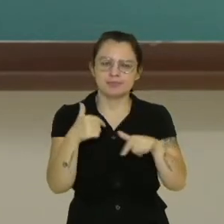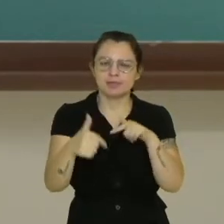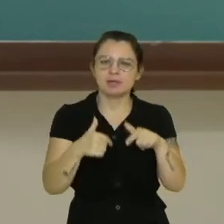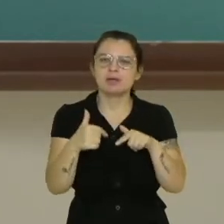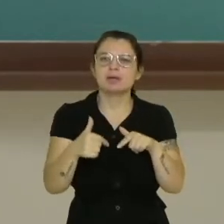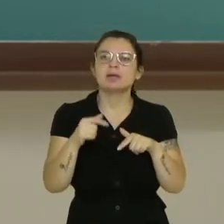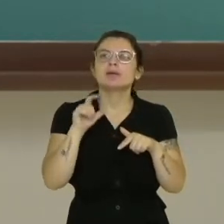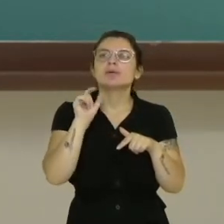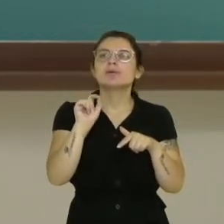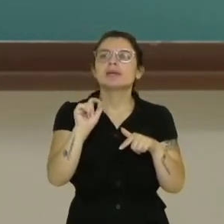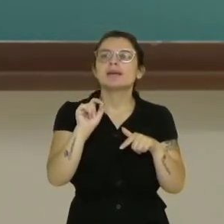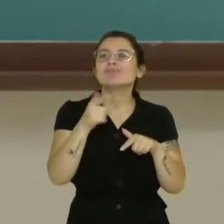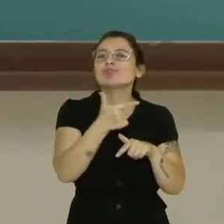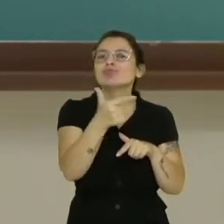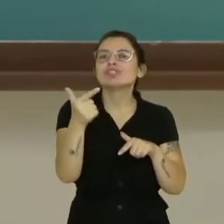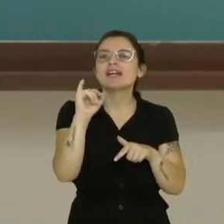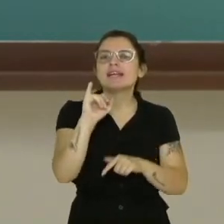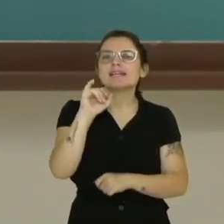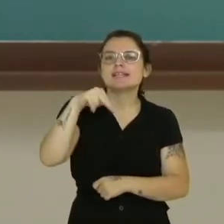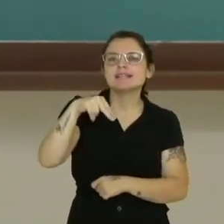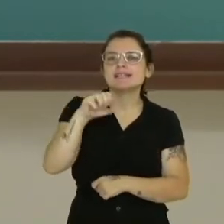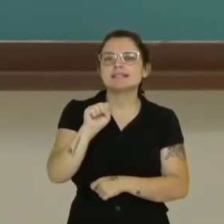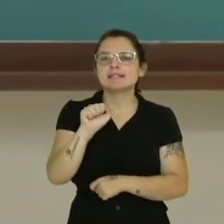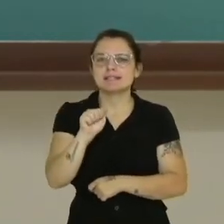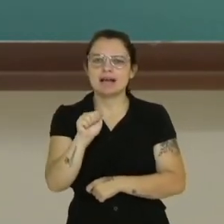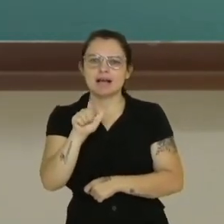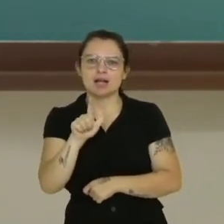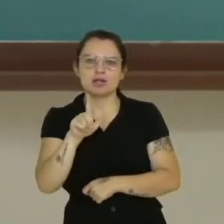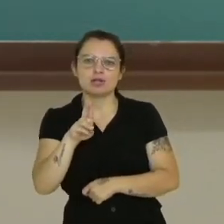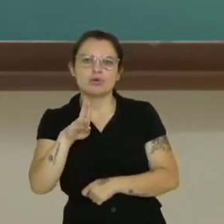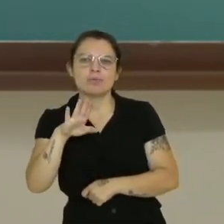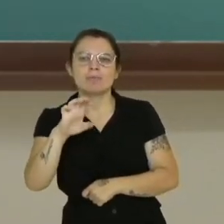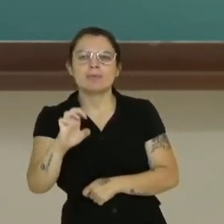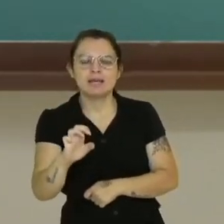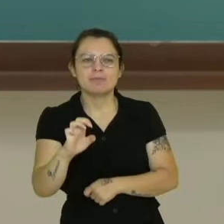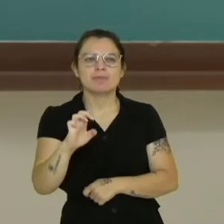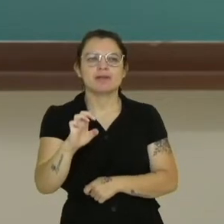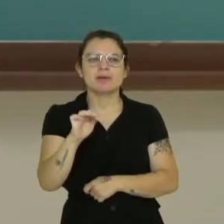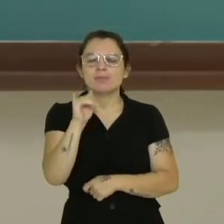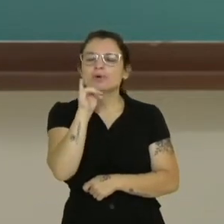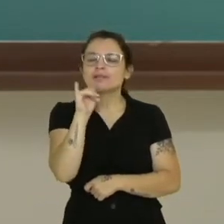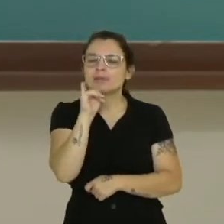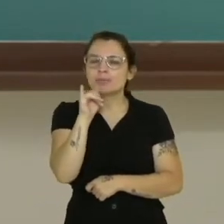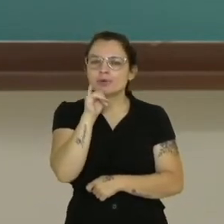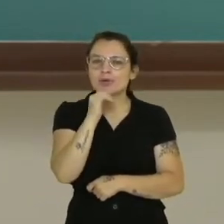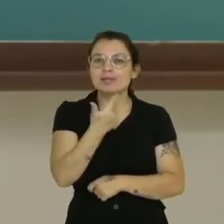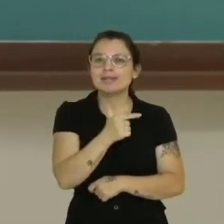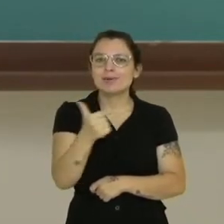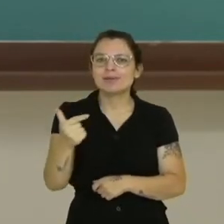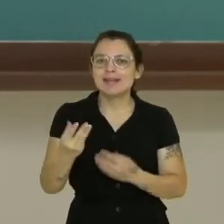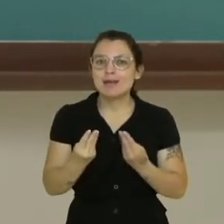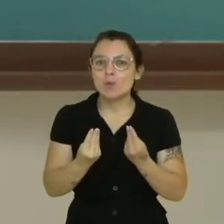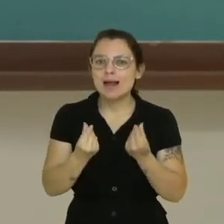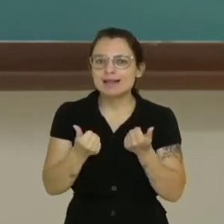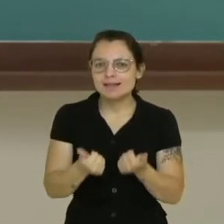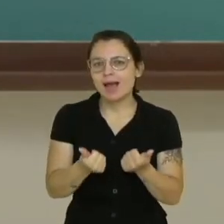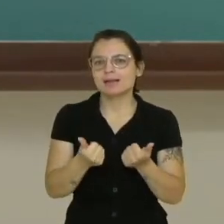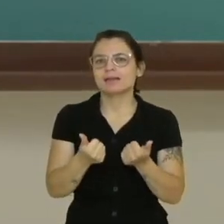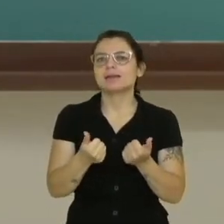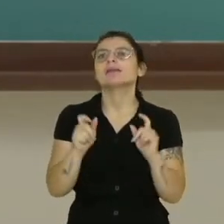uma coisa insalubre? É uma coisa que ela tem a qualidade de transmitir